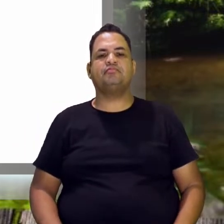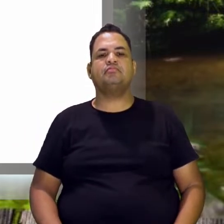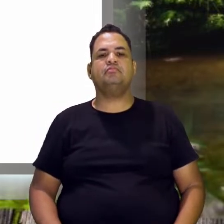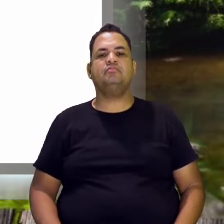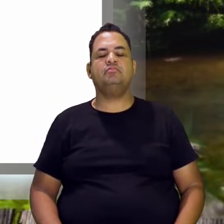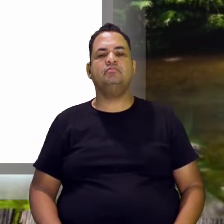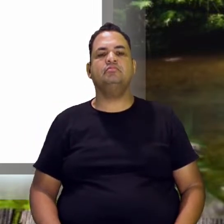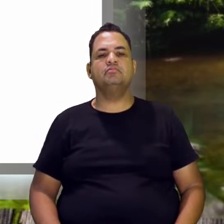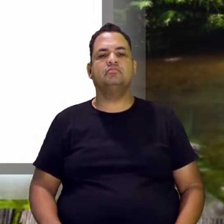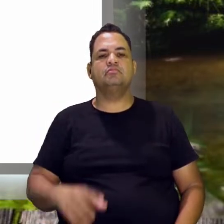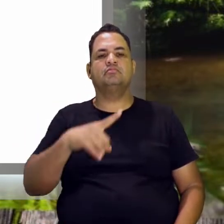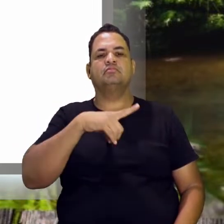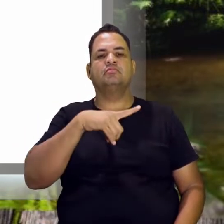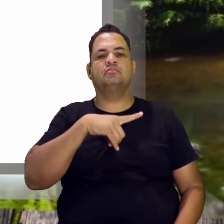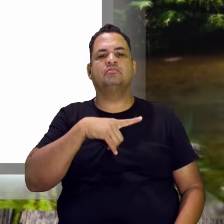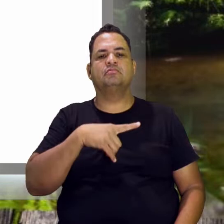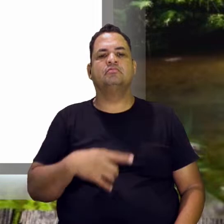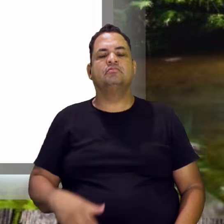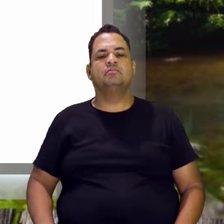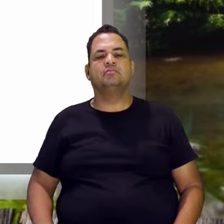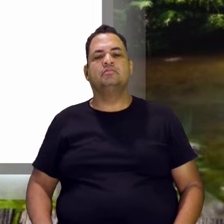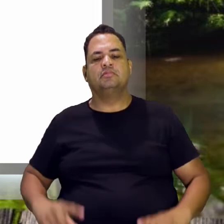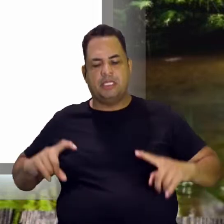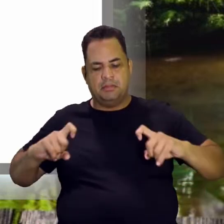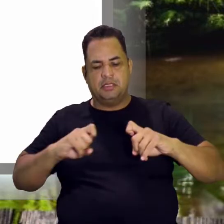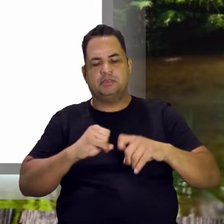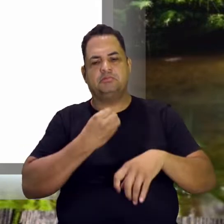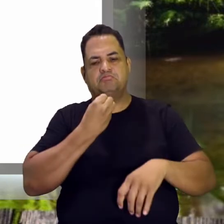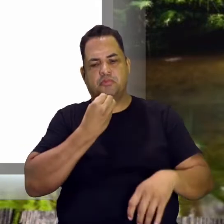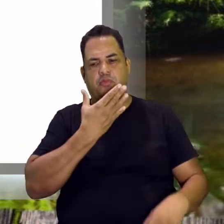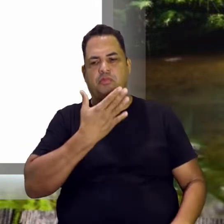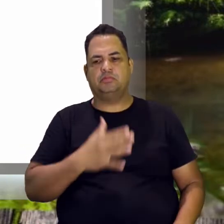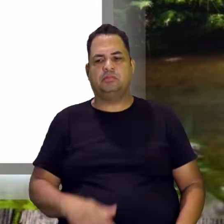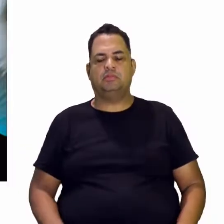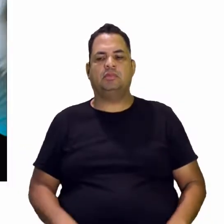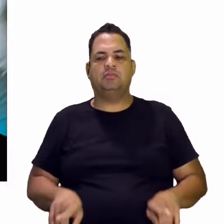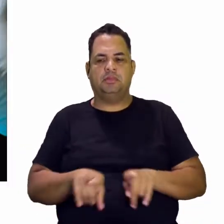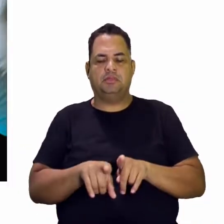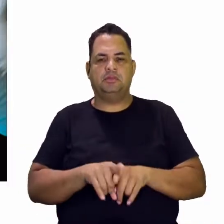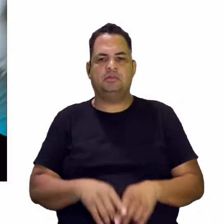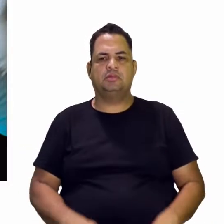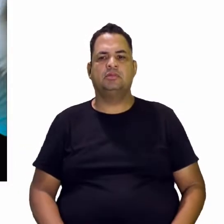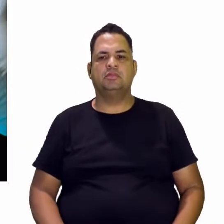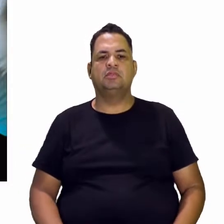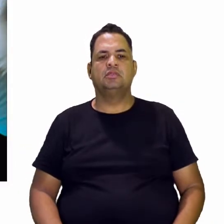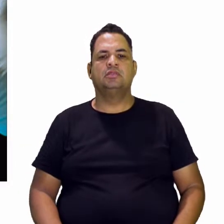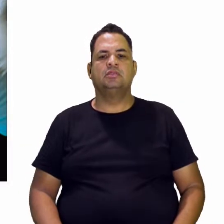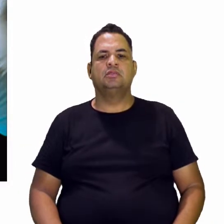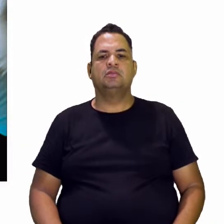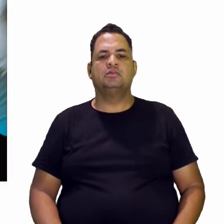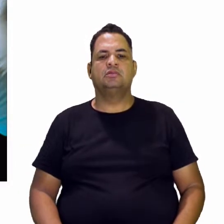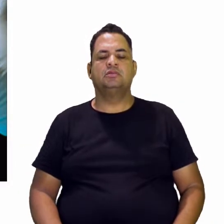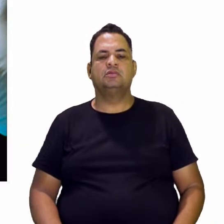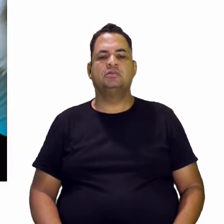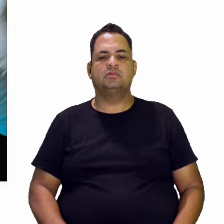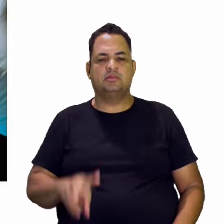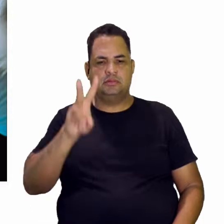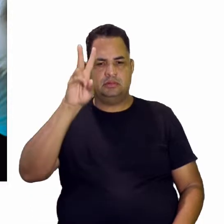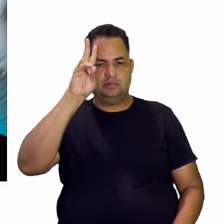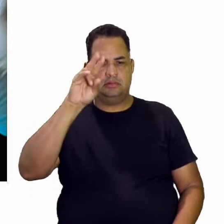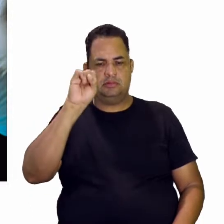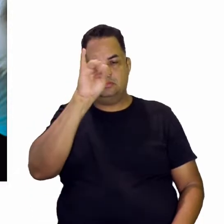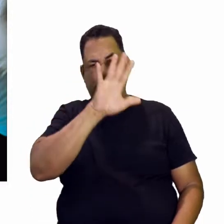Mas a gente vai ver que existem bactérias do bem. Bactérias do bem. Vamos dar continuidade? Você lembra dessa imagem